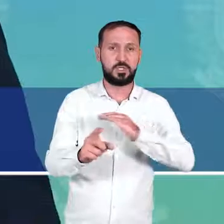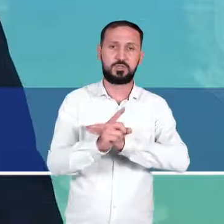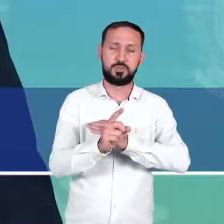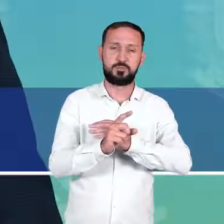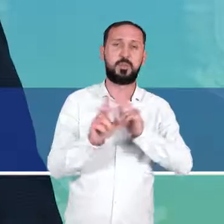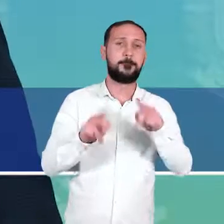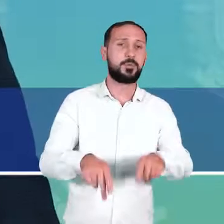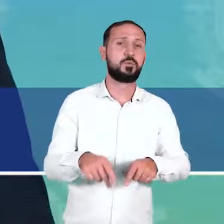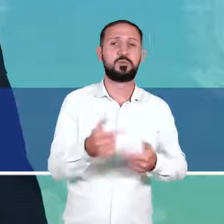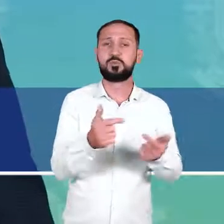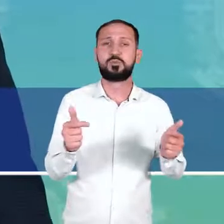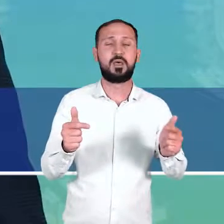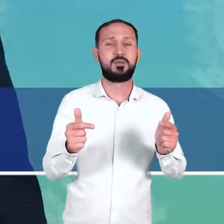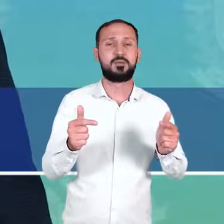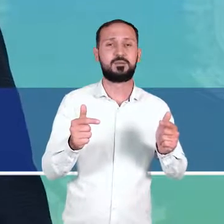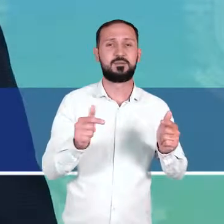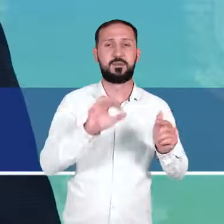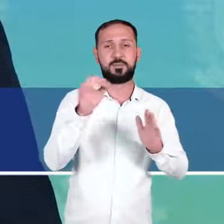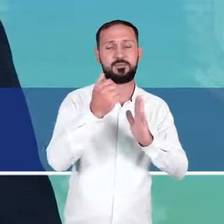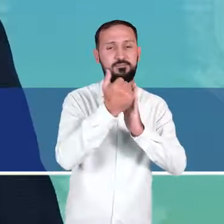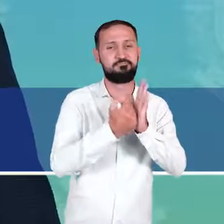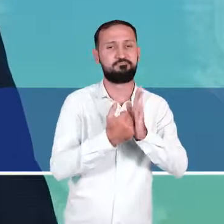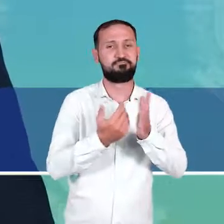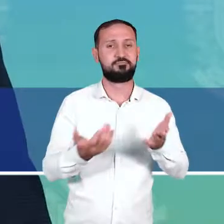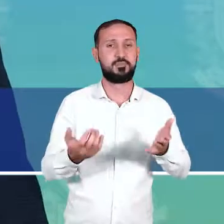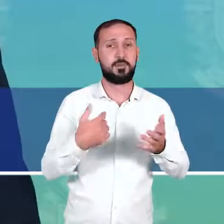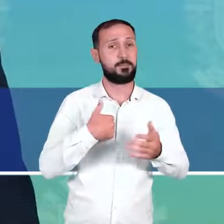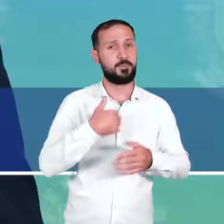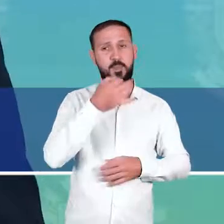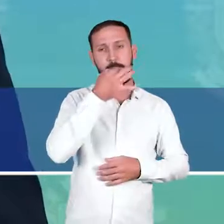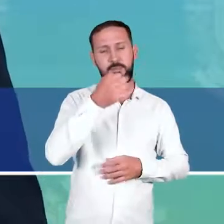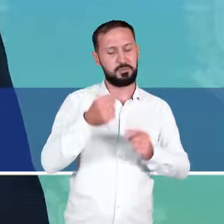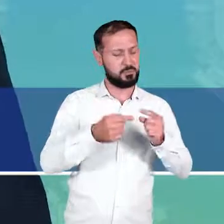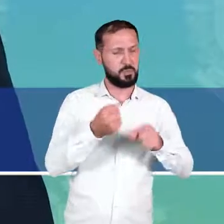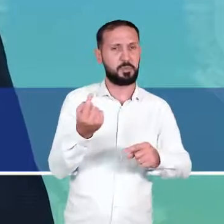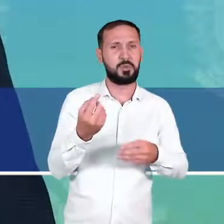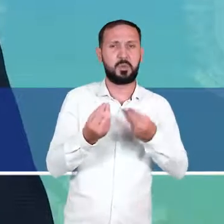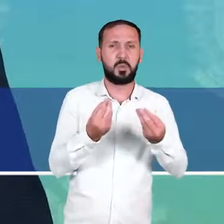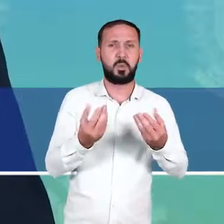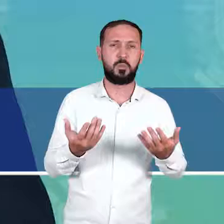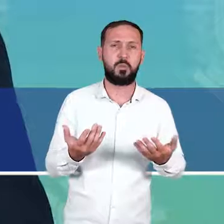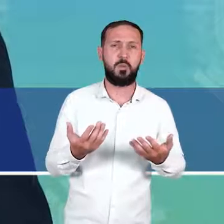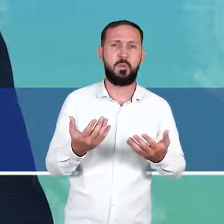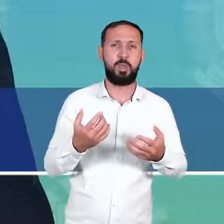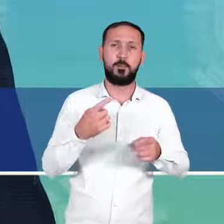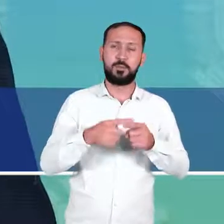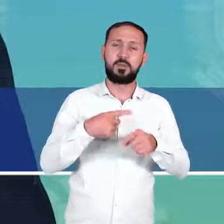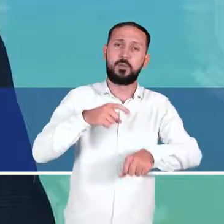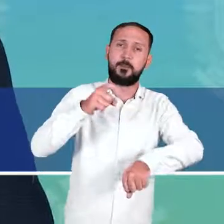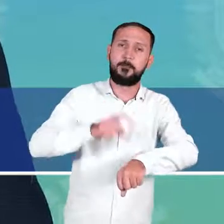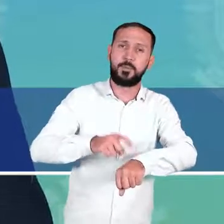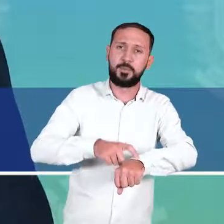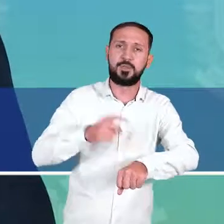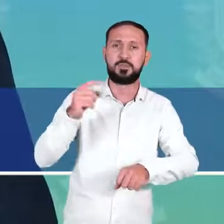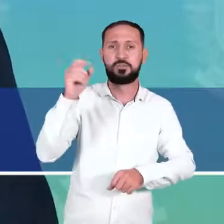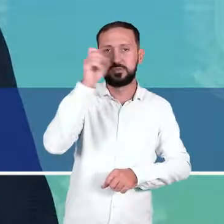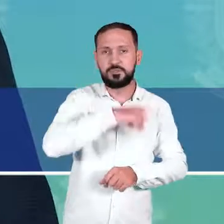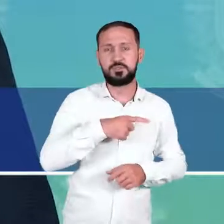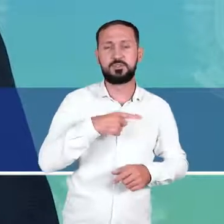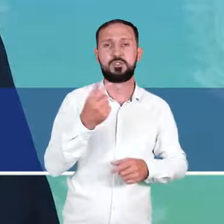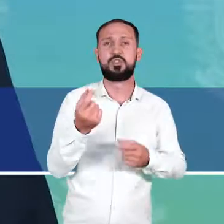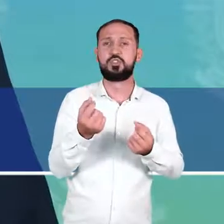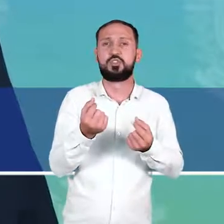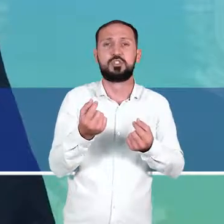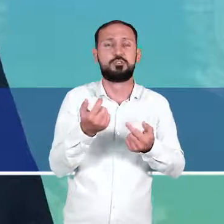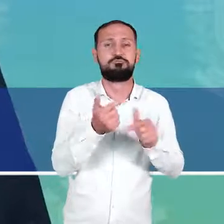públicas, não têm essa isenção. E, na minha opinião, isso é incoerente, é uma contradição, já que nós estamos num momento muito difícil